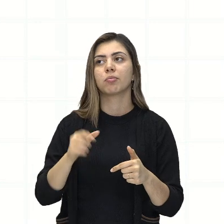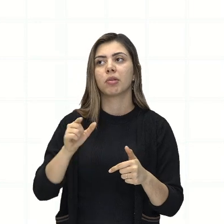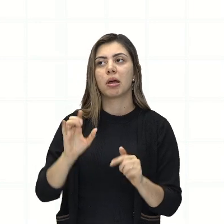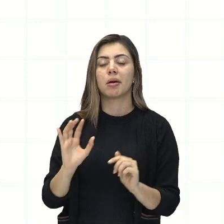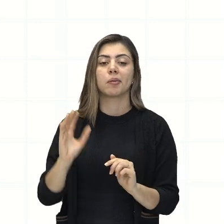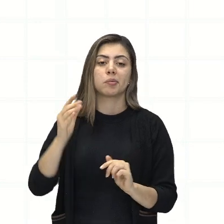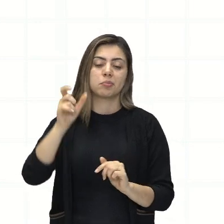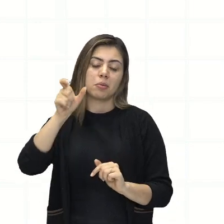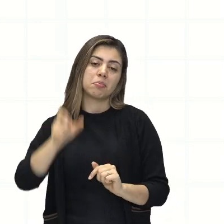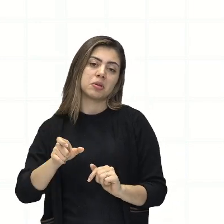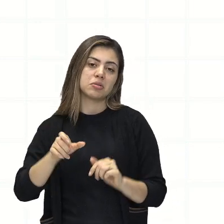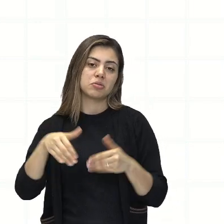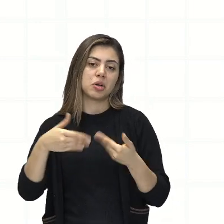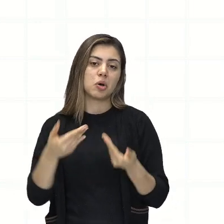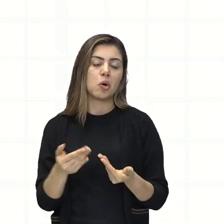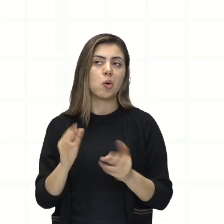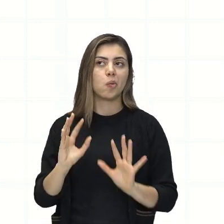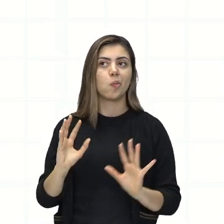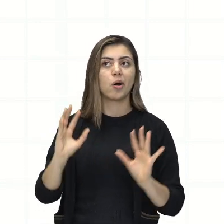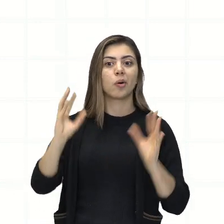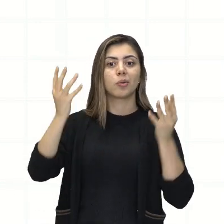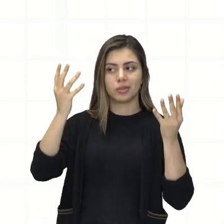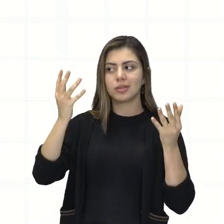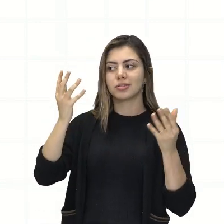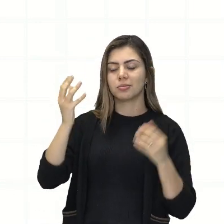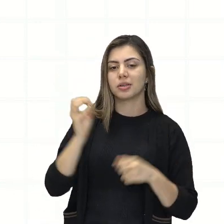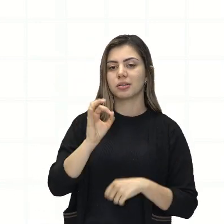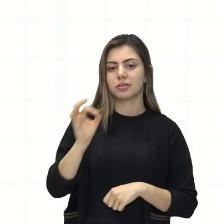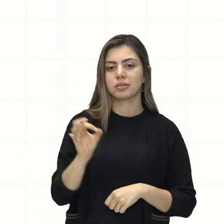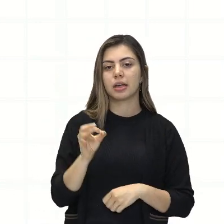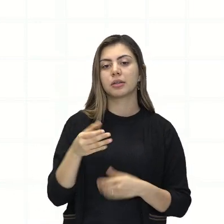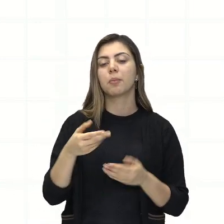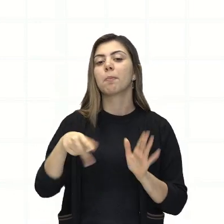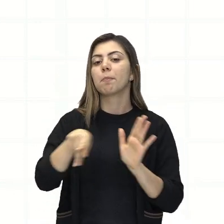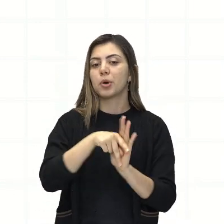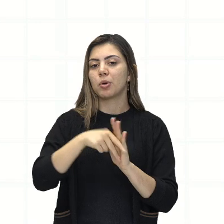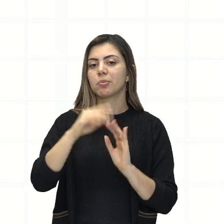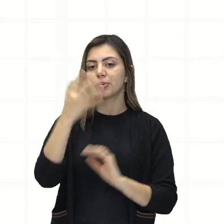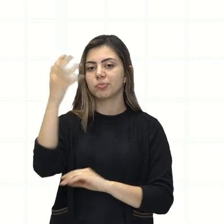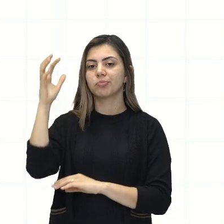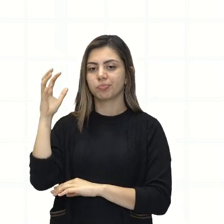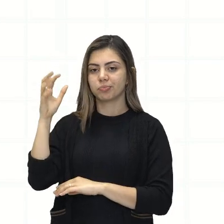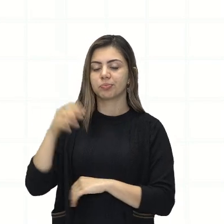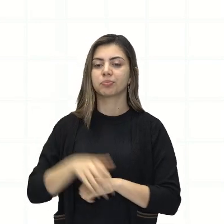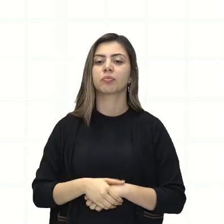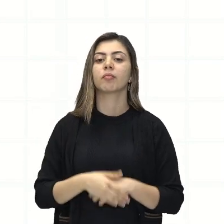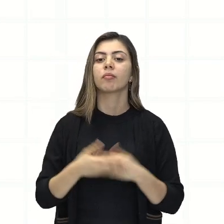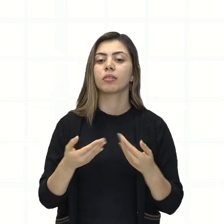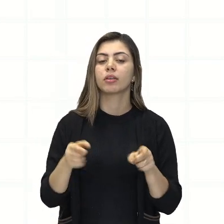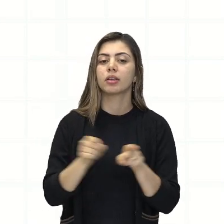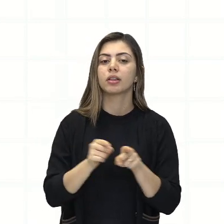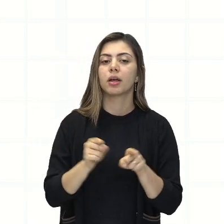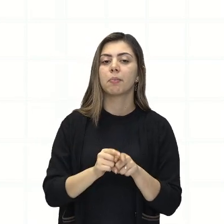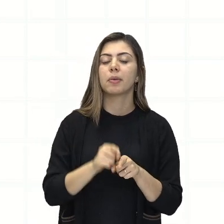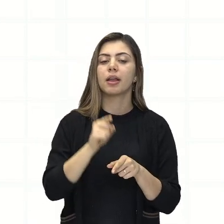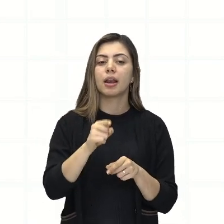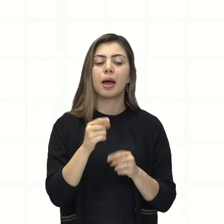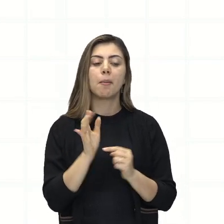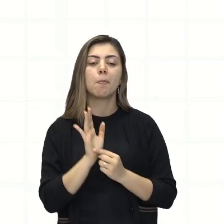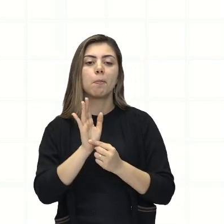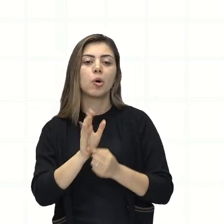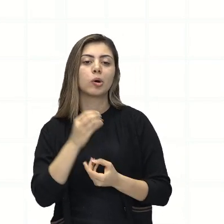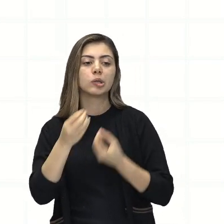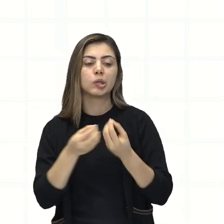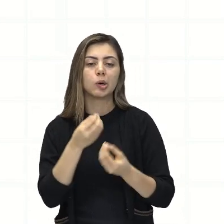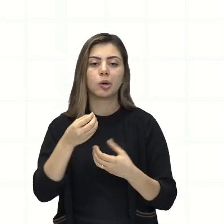ser, um fenômeno. Que fenômeno é esse? Da natureza. E também definir o